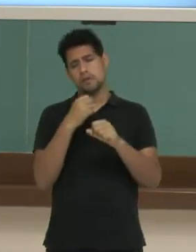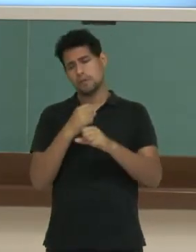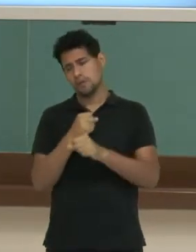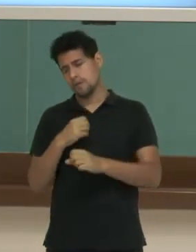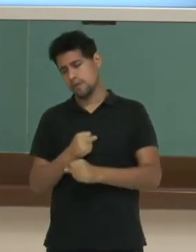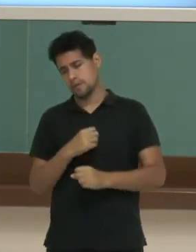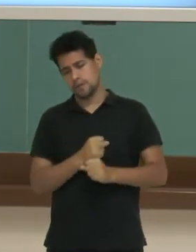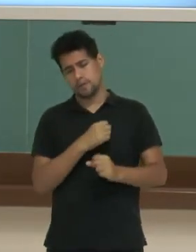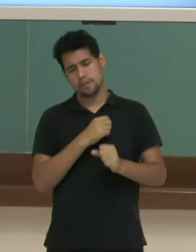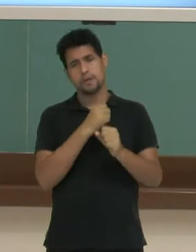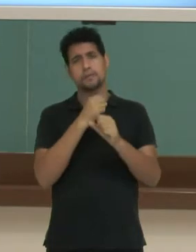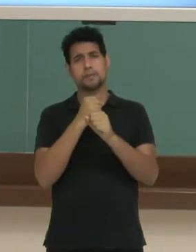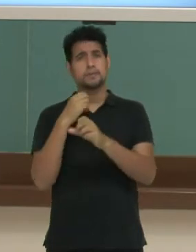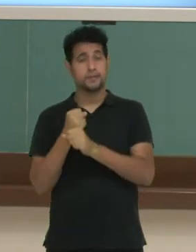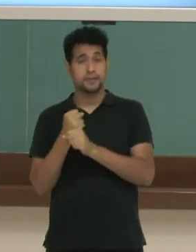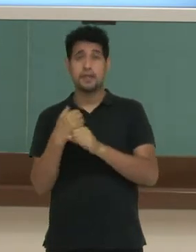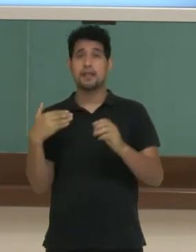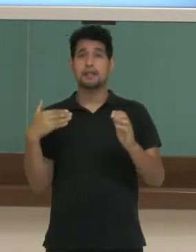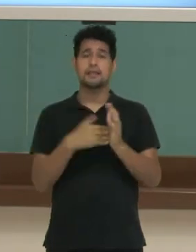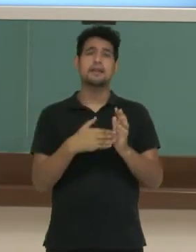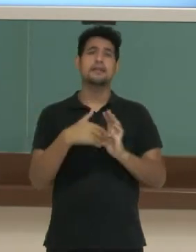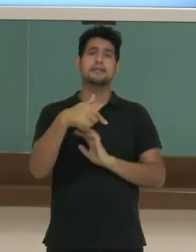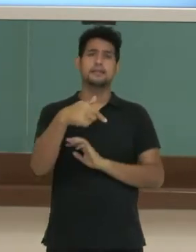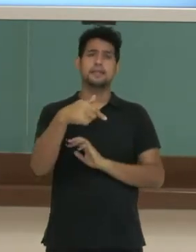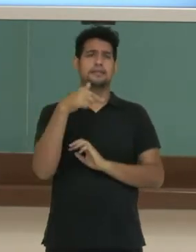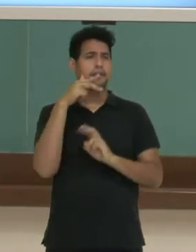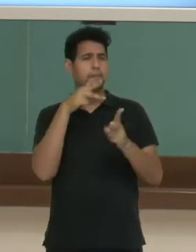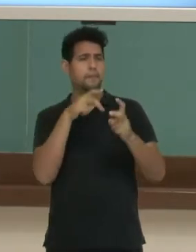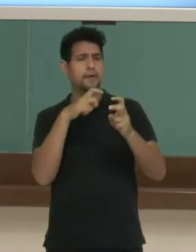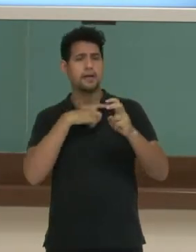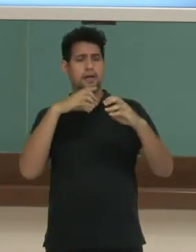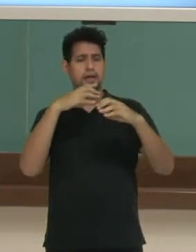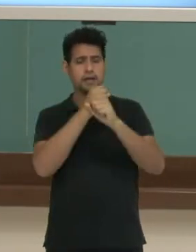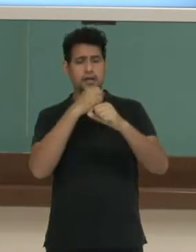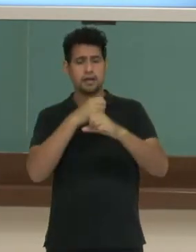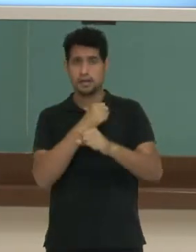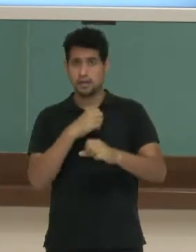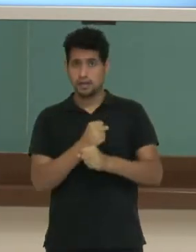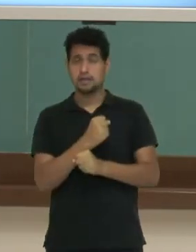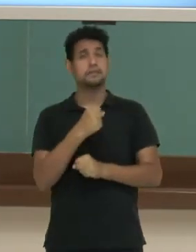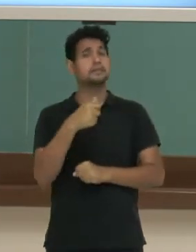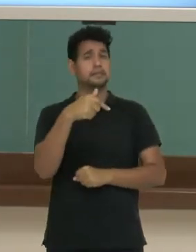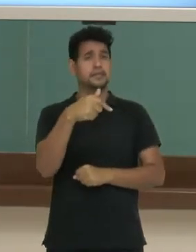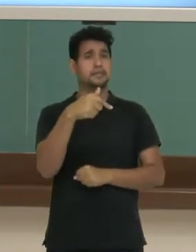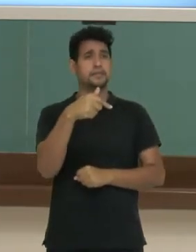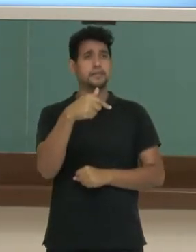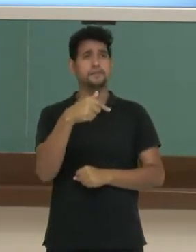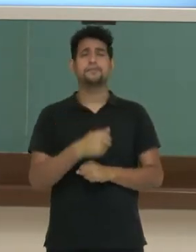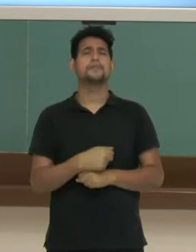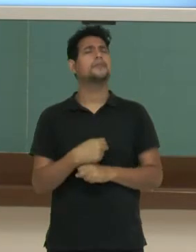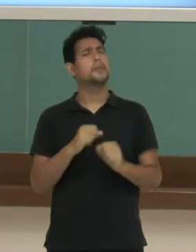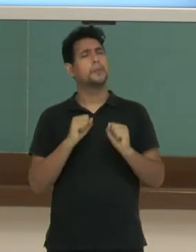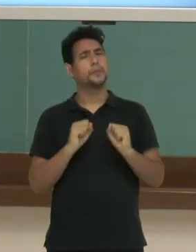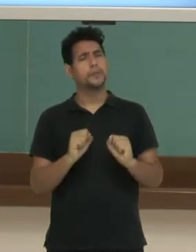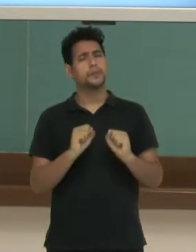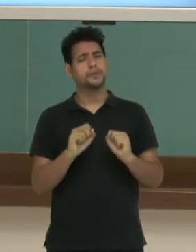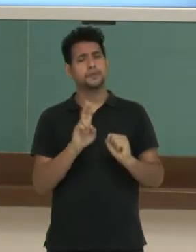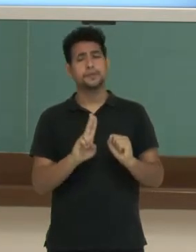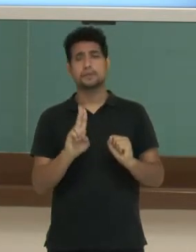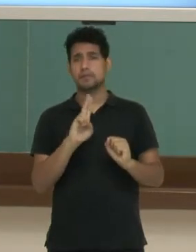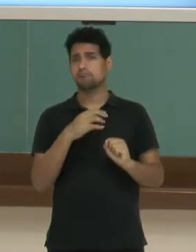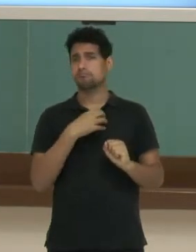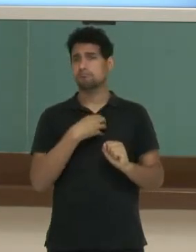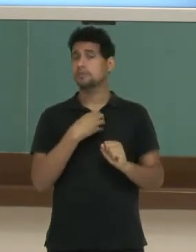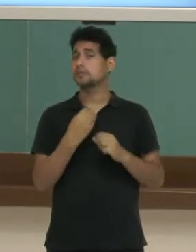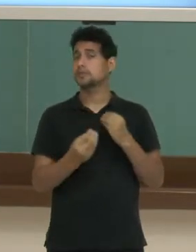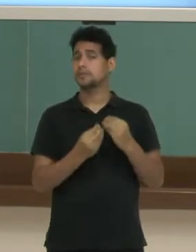isso 7 vezes. Então, perceba que eu estou somando ele aqui 7 vezes, tá? Então, eu posso escrever isso numa forma de